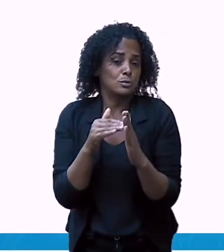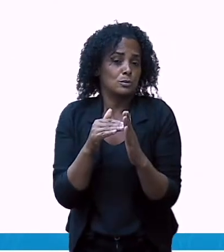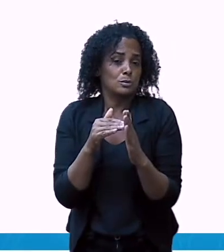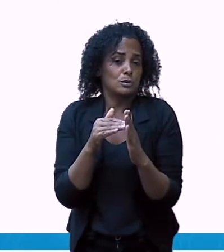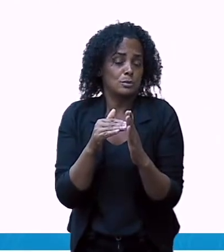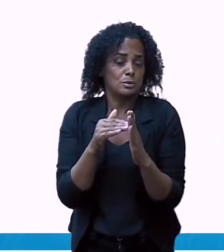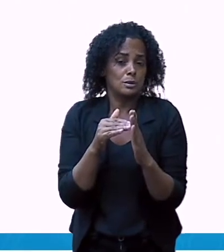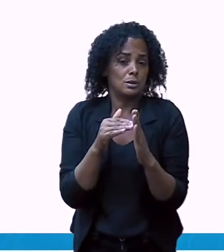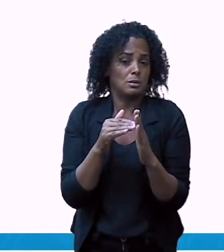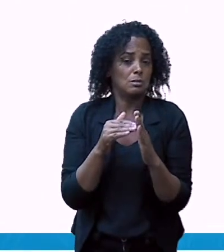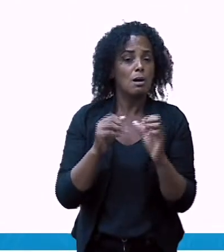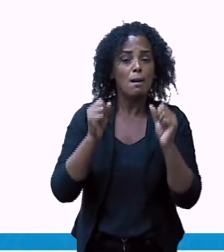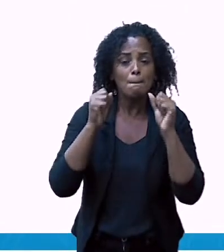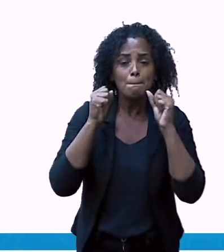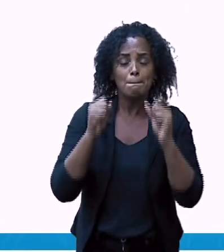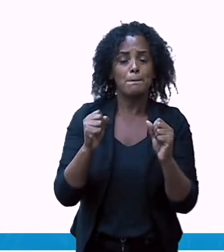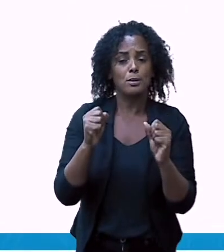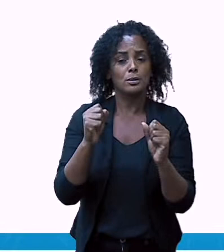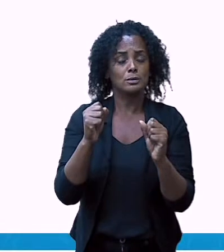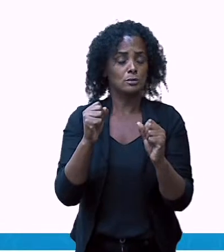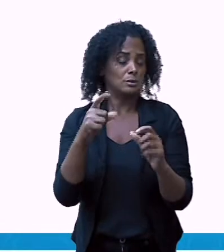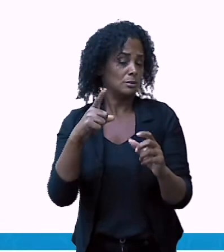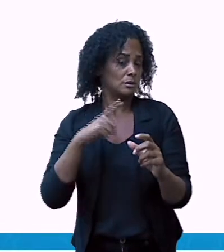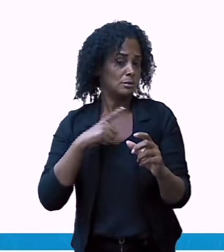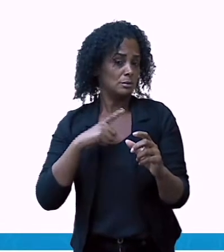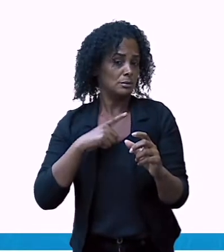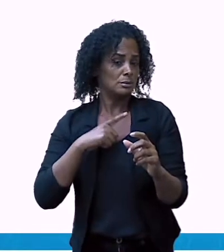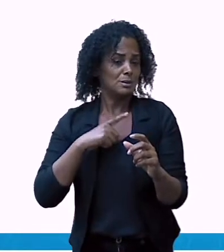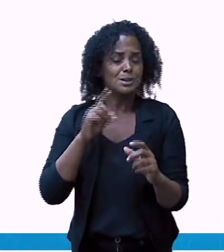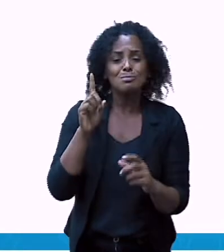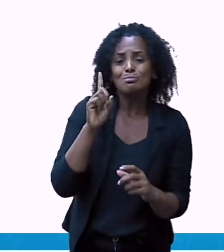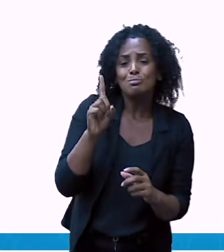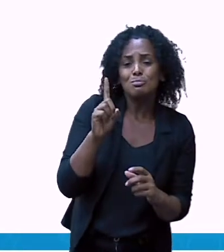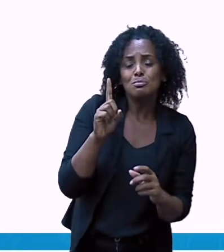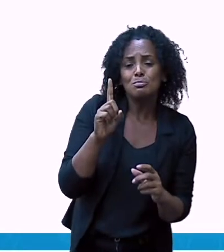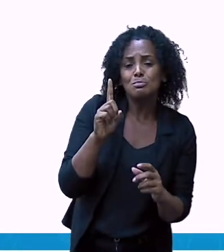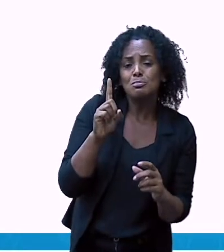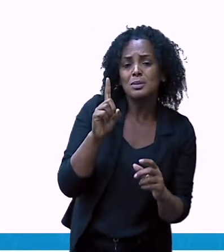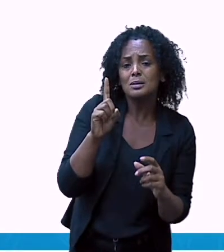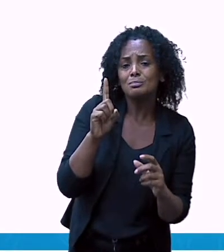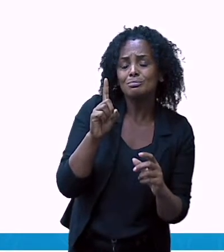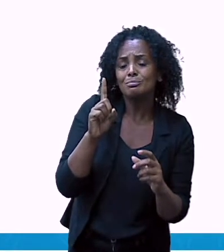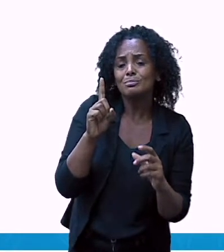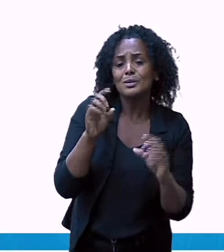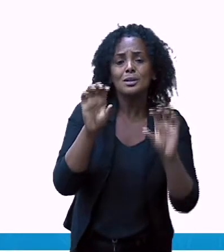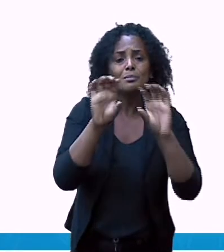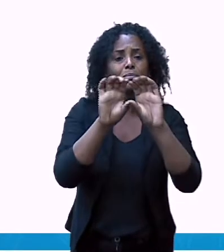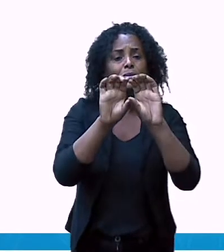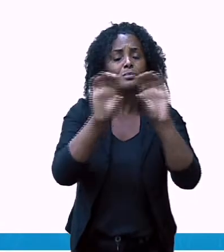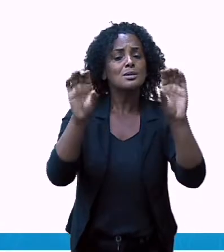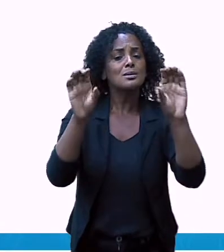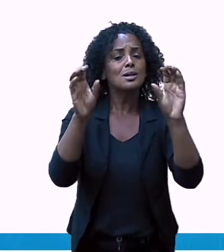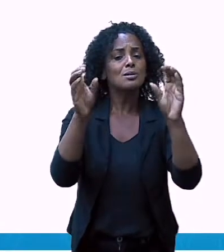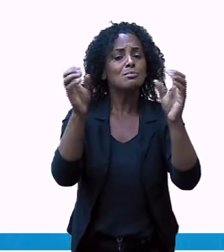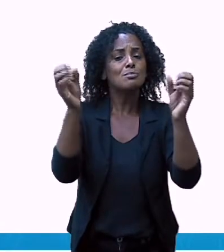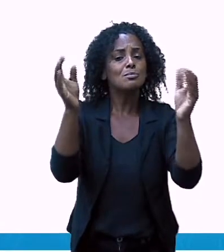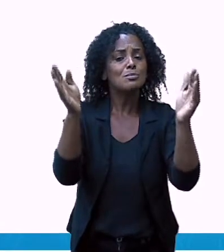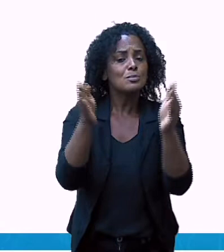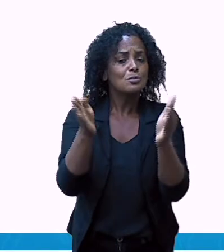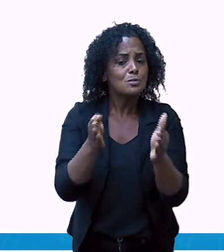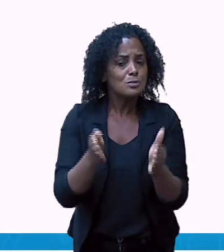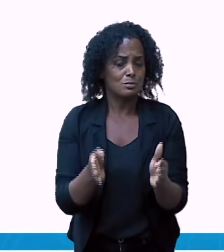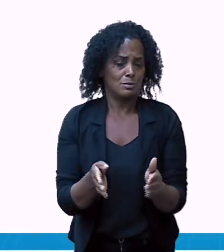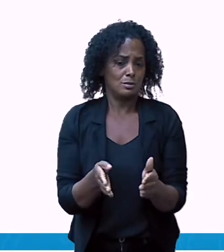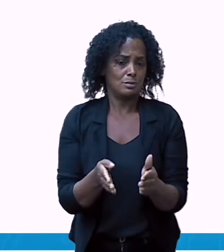única expressão. E para resolver essas expressões numéricas, nós precisamos aqui utilizar alguns